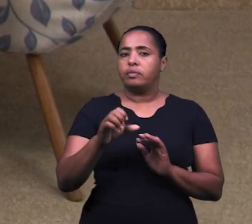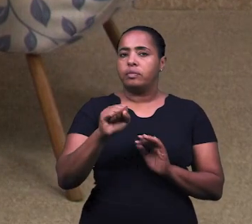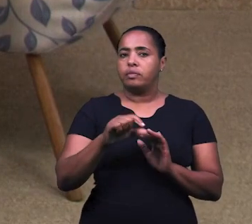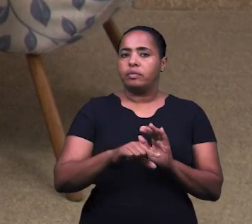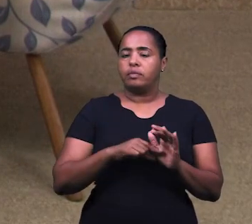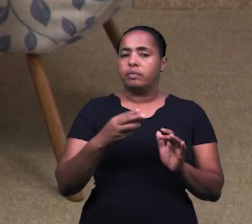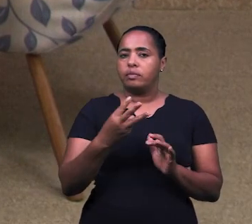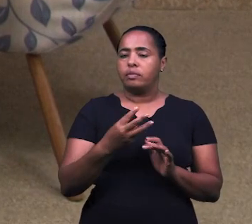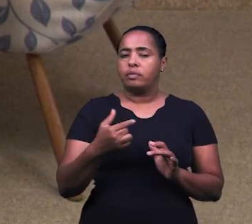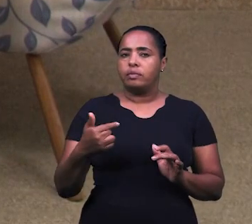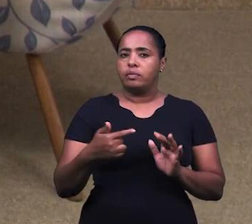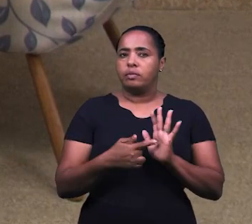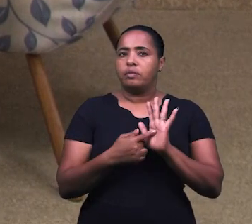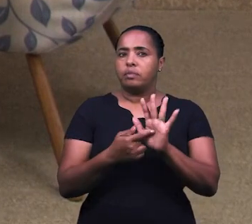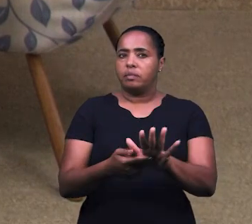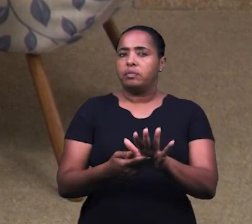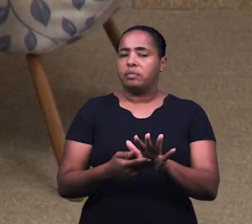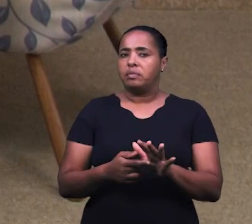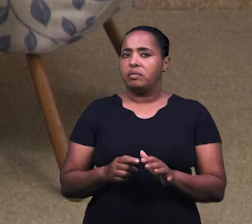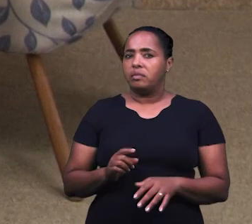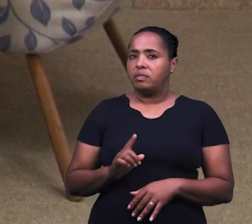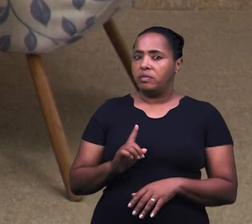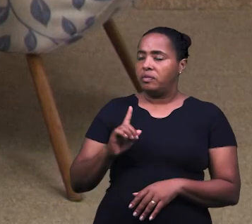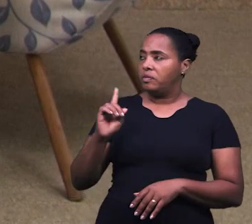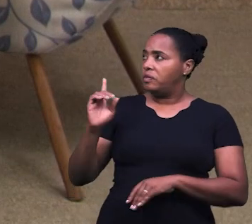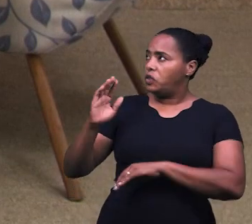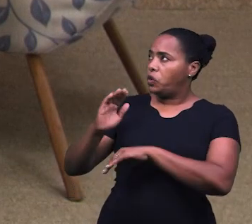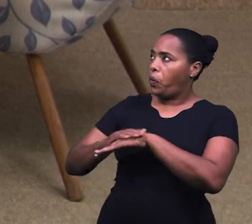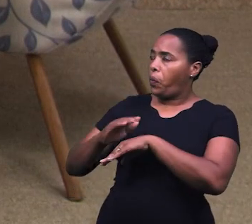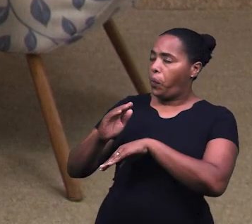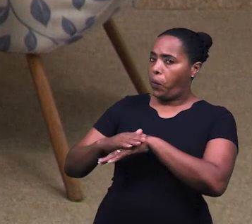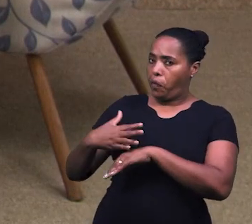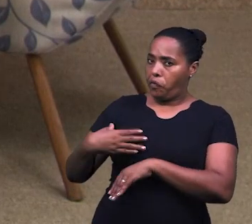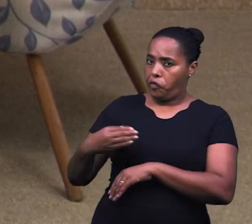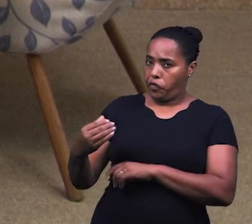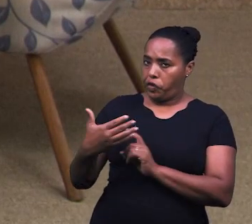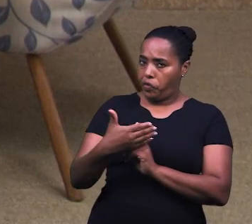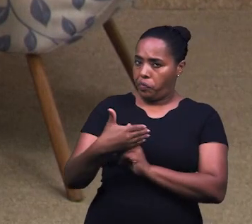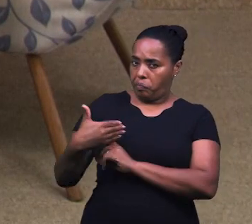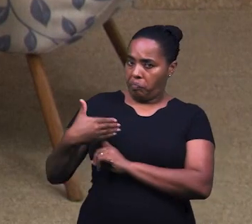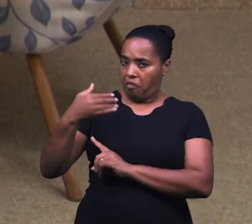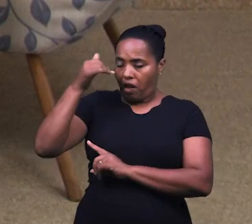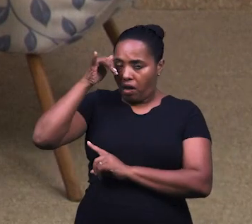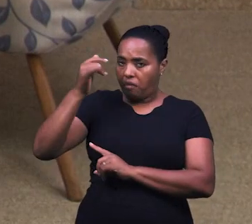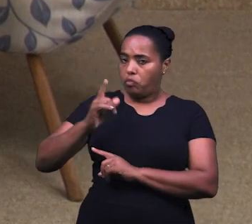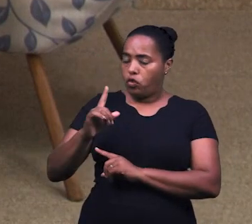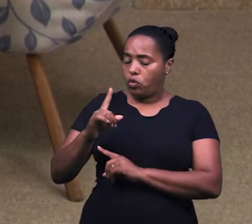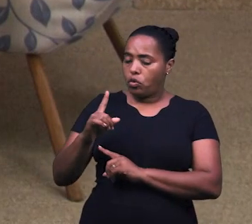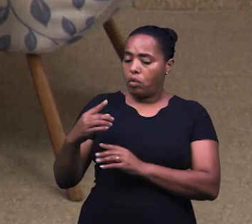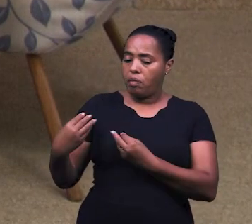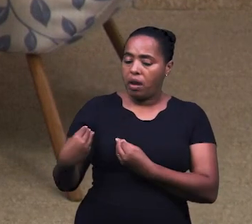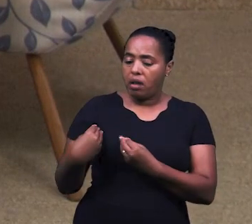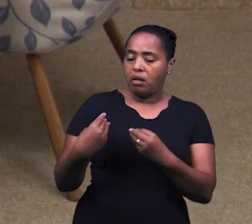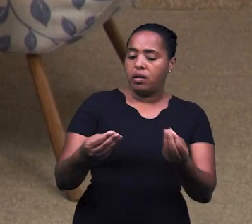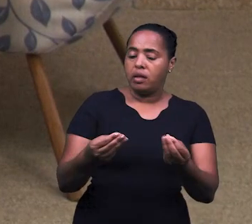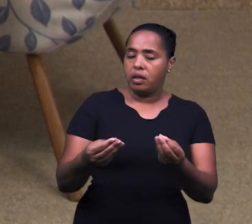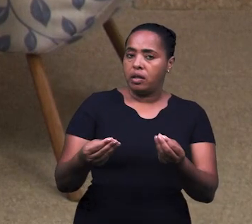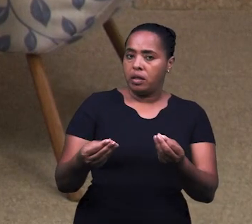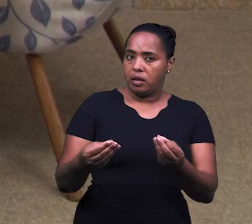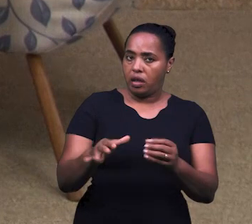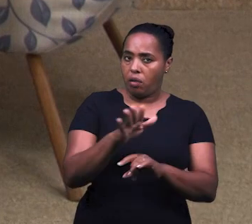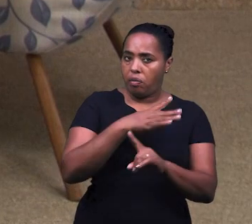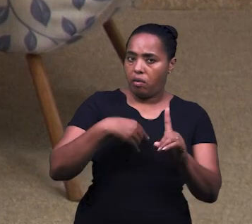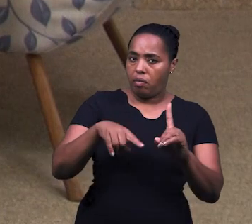versículo 32, em que ela diz ali que aquele que nem mesmo seu próprio filho poupou, antes o entregou por todos